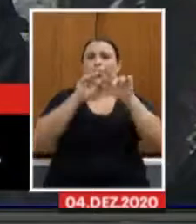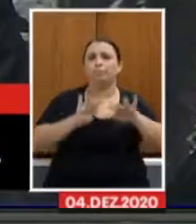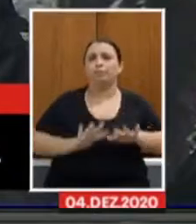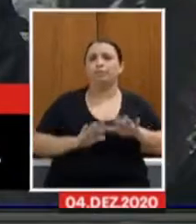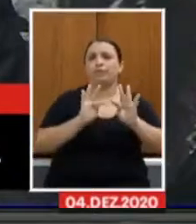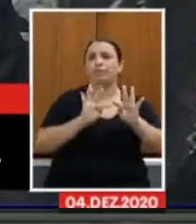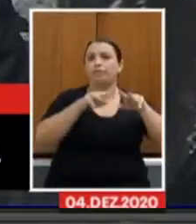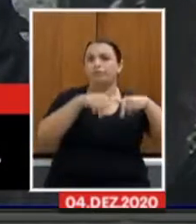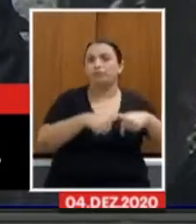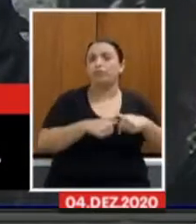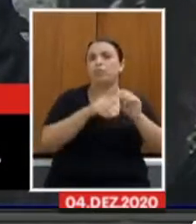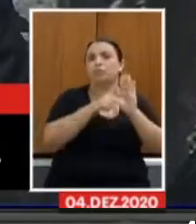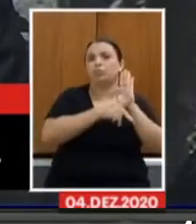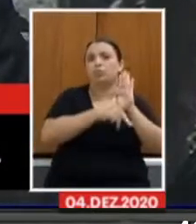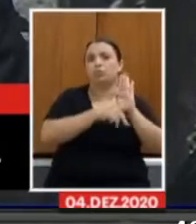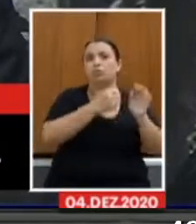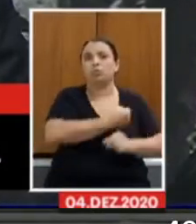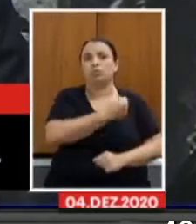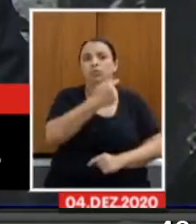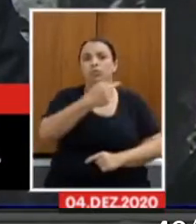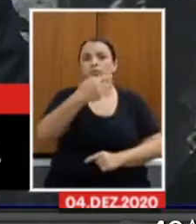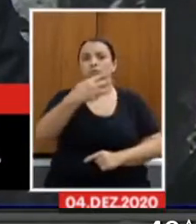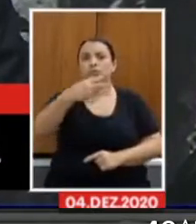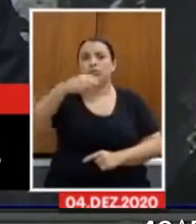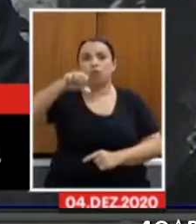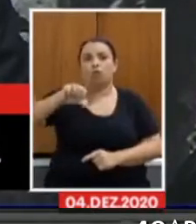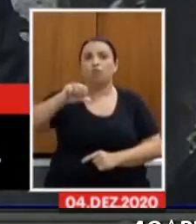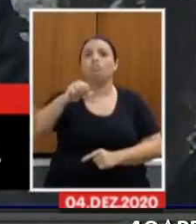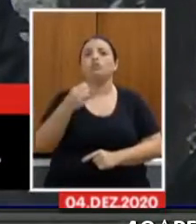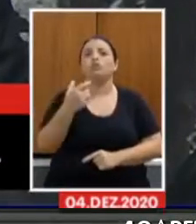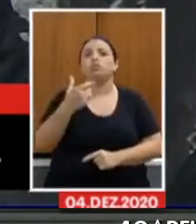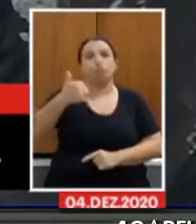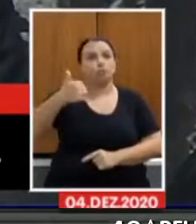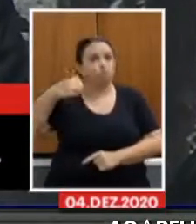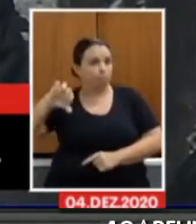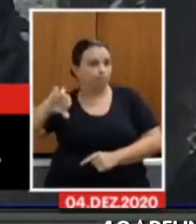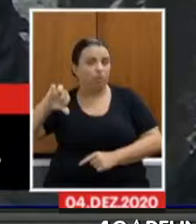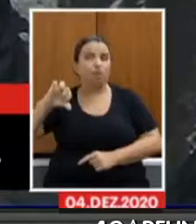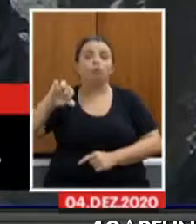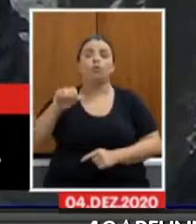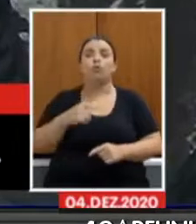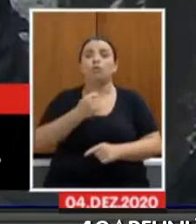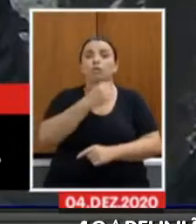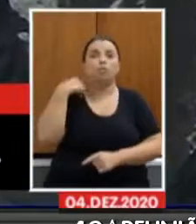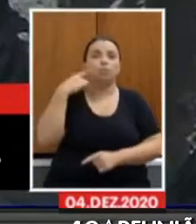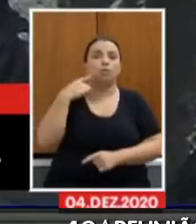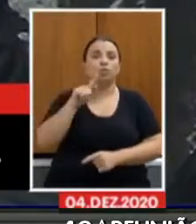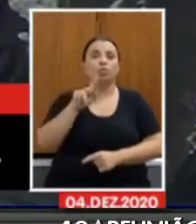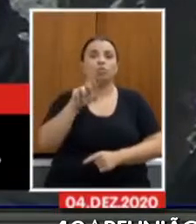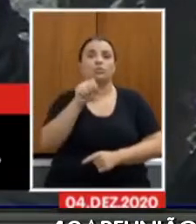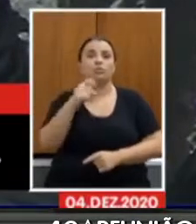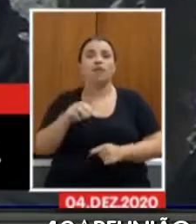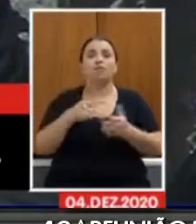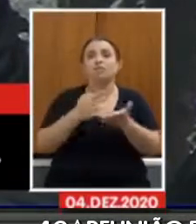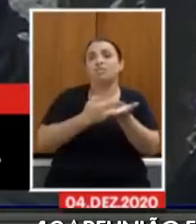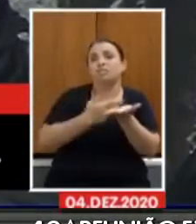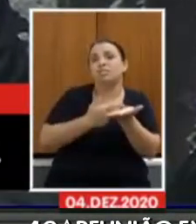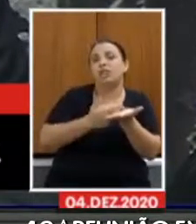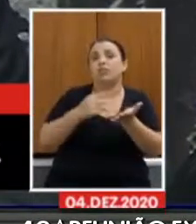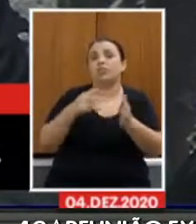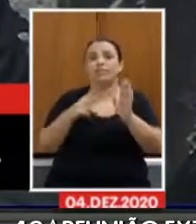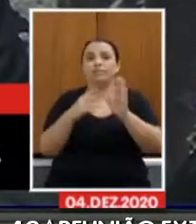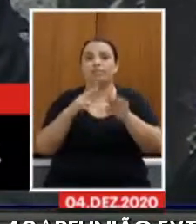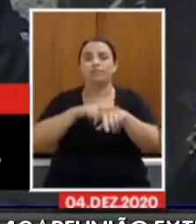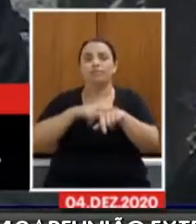do projeto de lei de número 739 de 2019 do deputado Gustavo Santana, que dispõe sobre a criação do selo verde vida, na forma